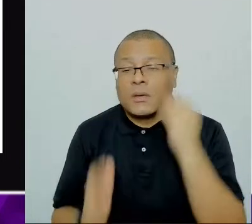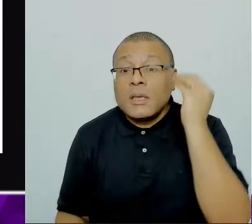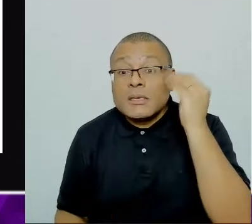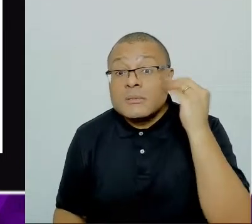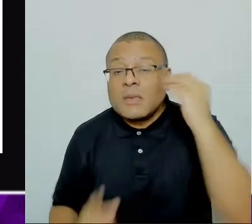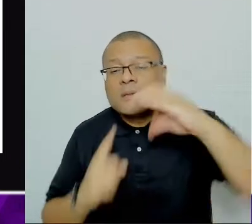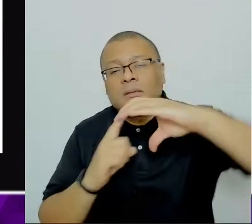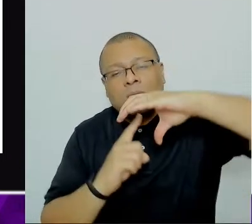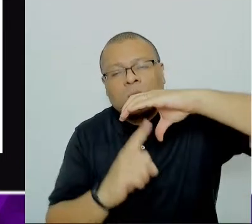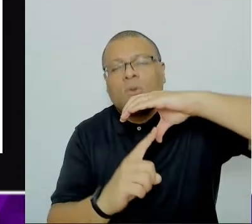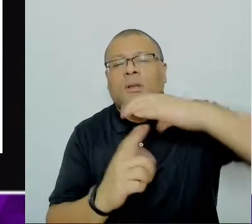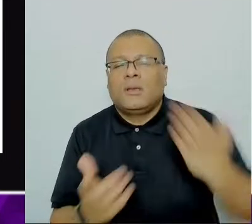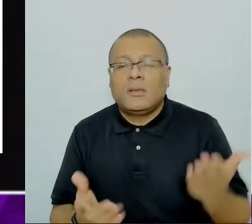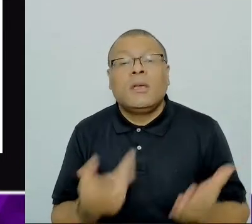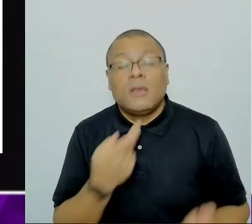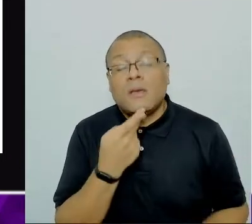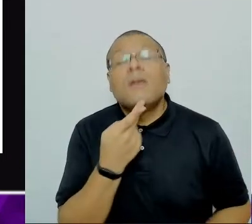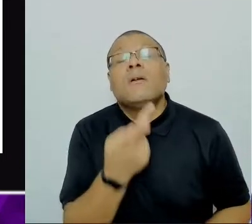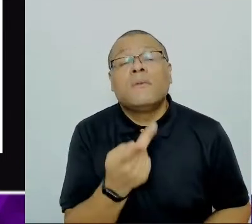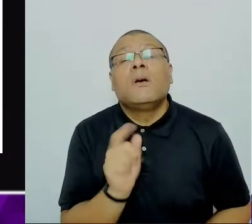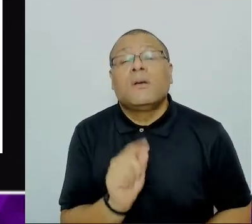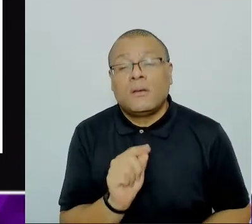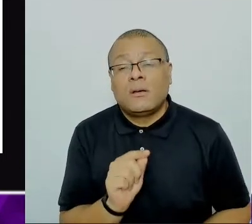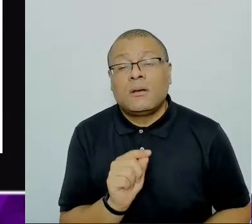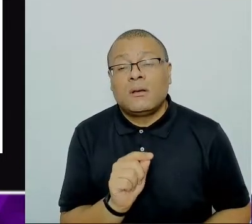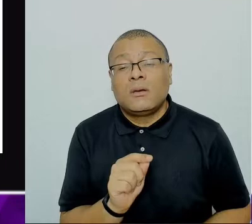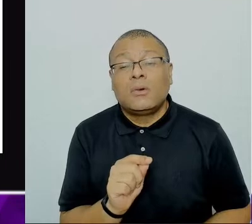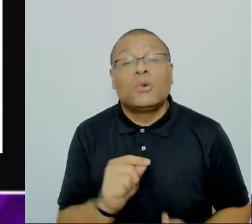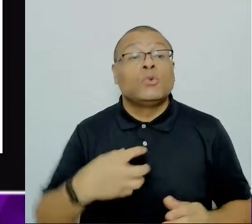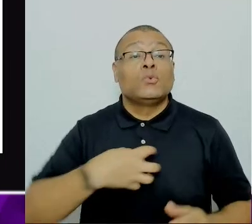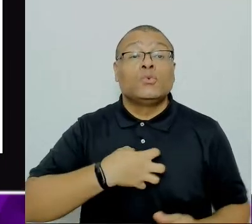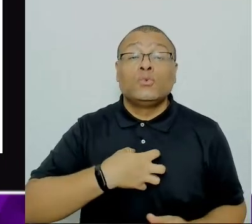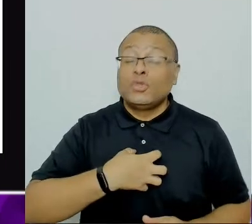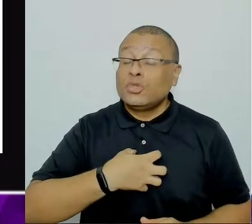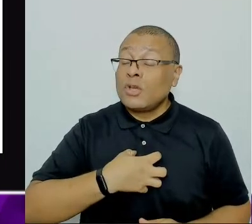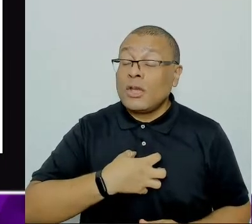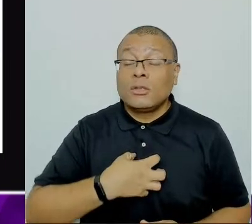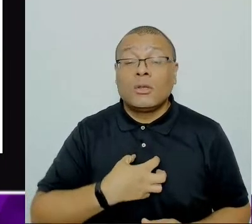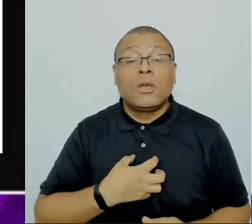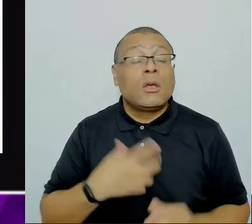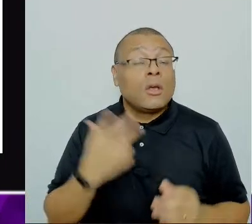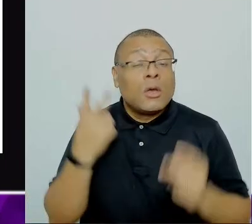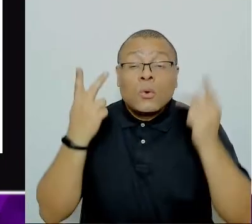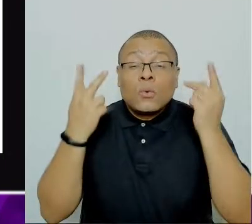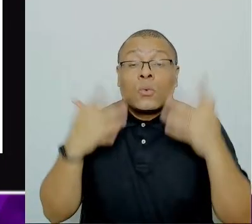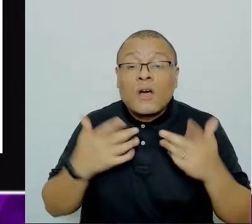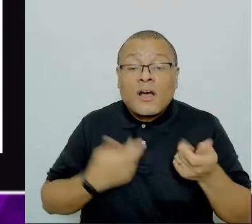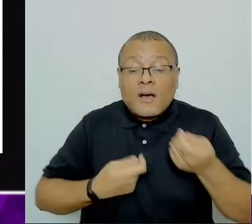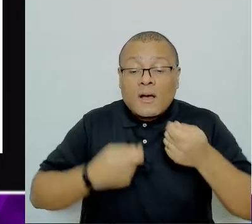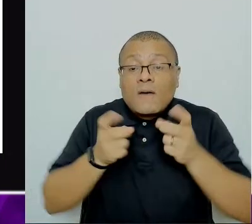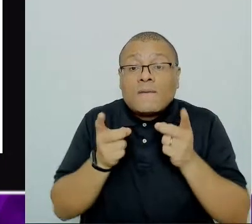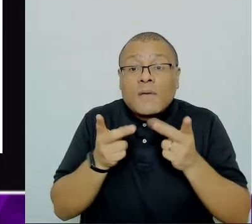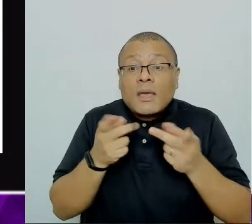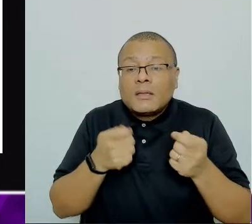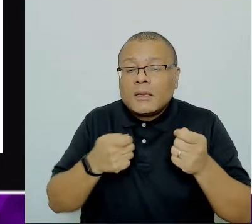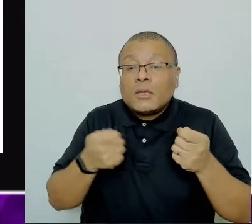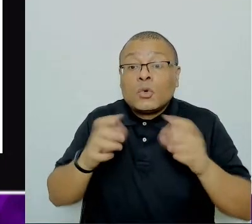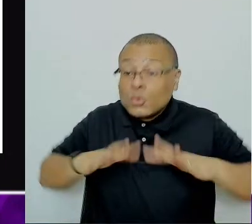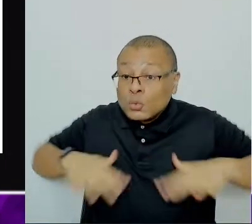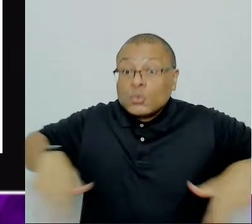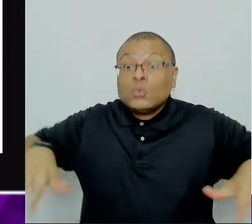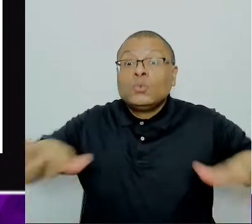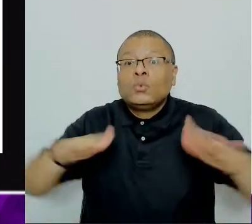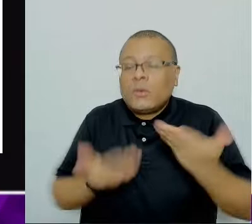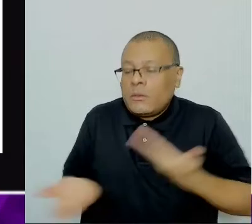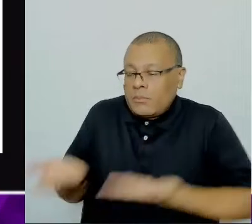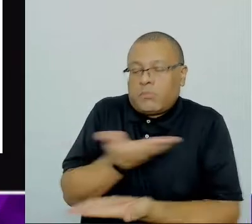cliente. E ele fala exatamente dessa questão de ter um ecossistema. E tendo esse ecossistema, fica mais fácil